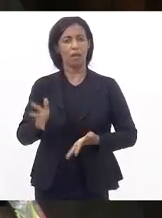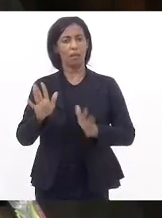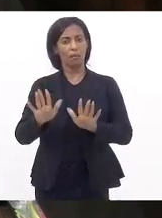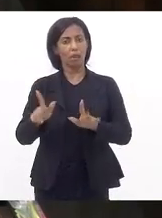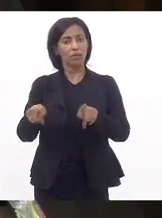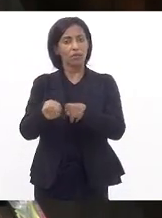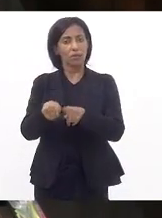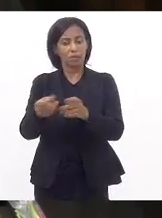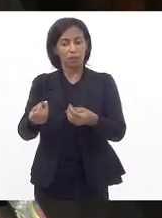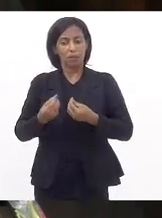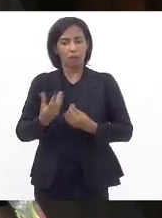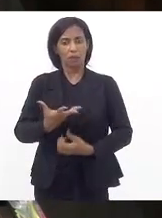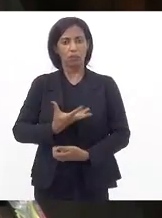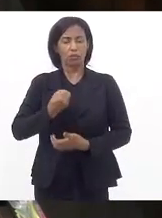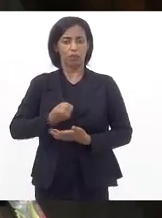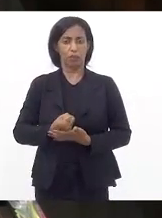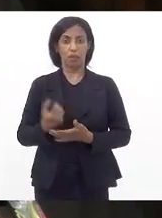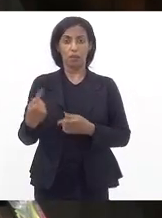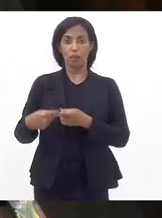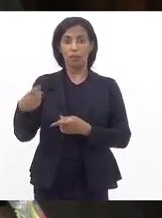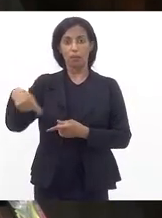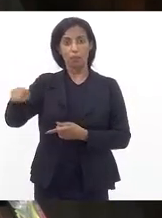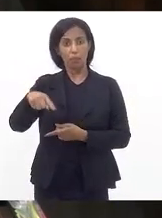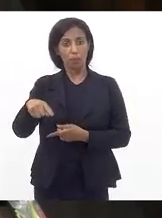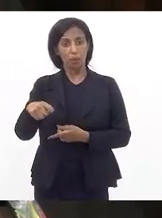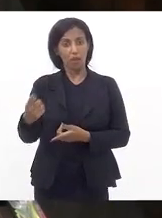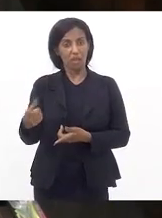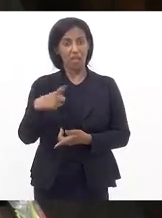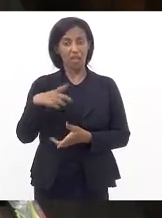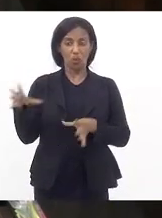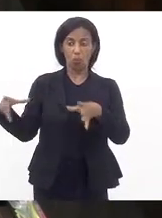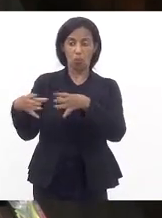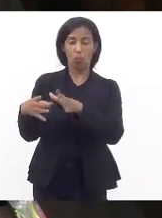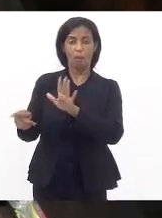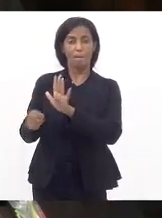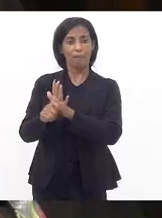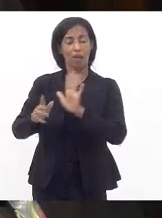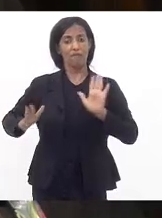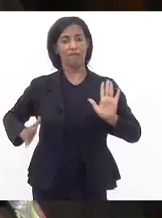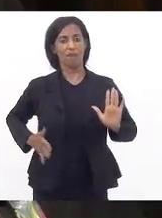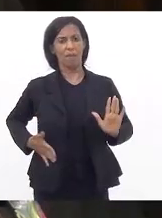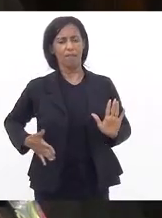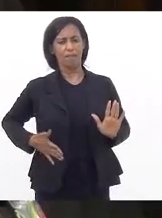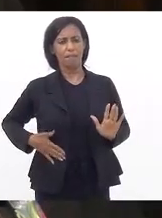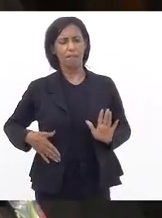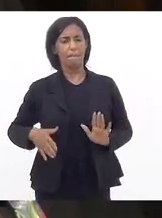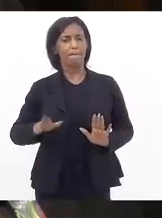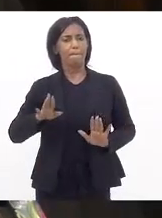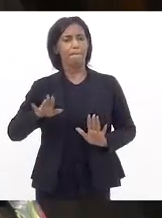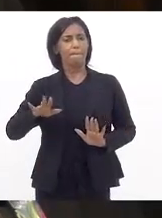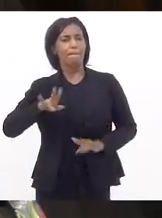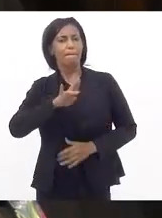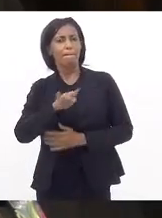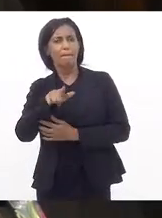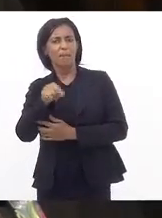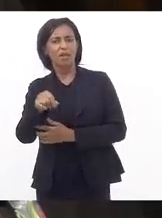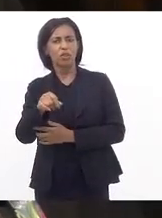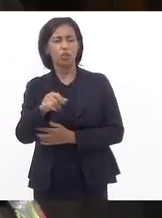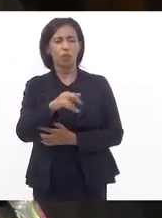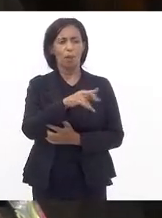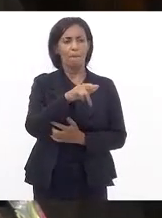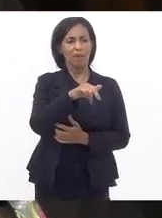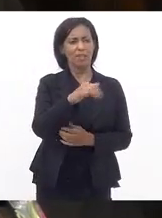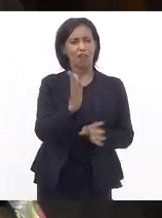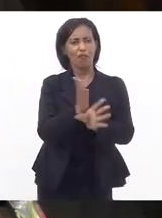não me causa Surpresa porque eles preferem o Vagabundo curtiu o Marcelo